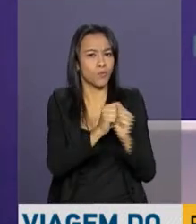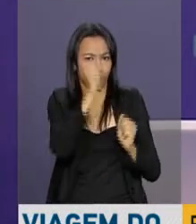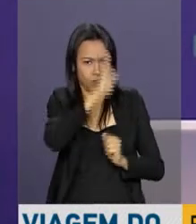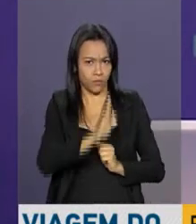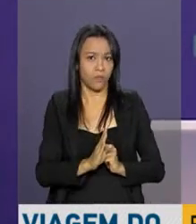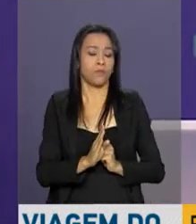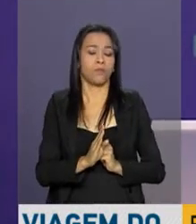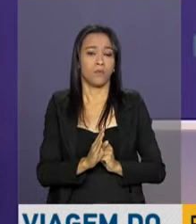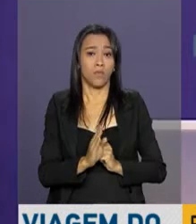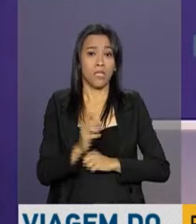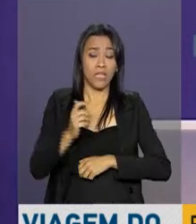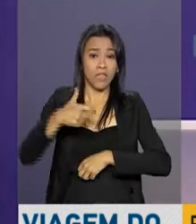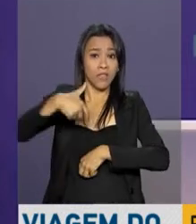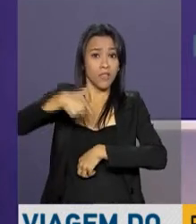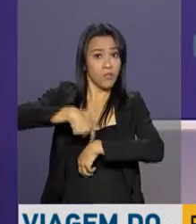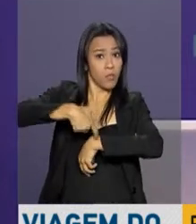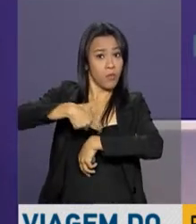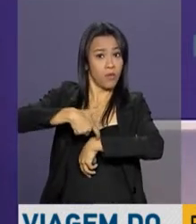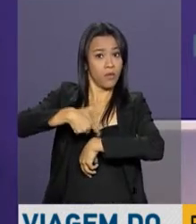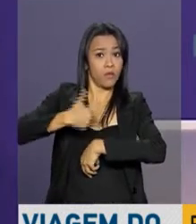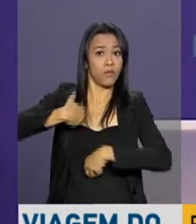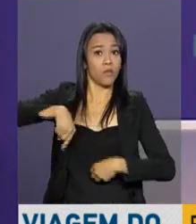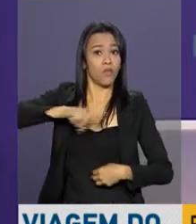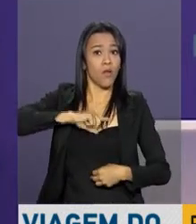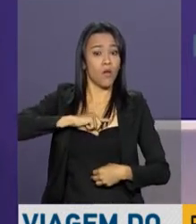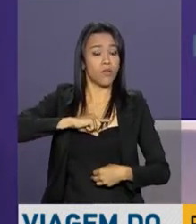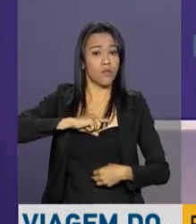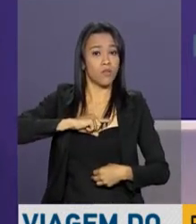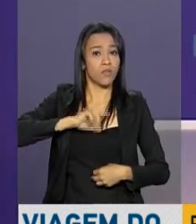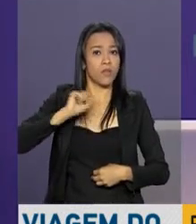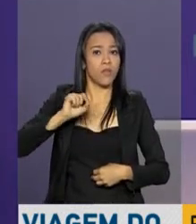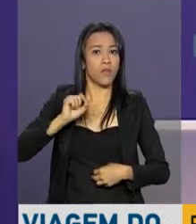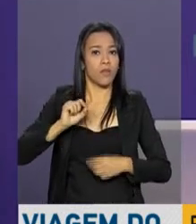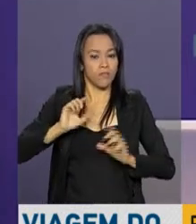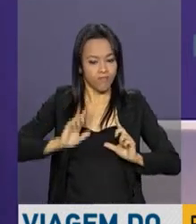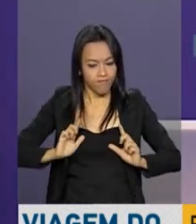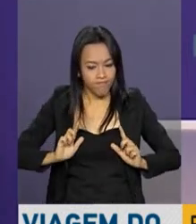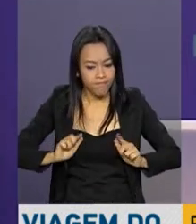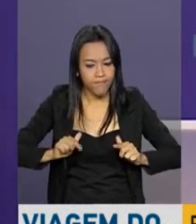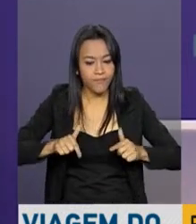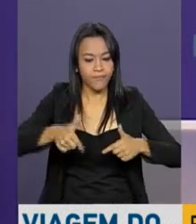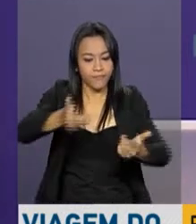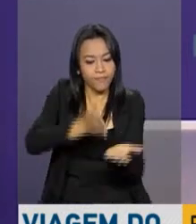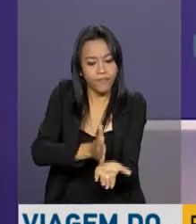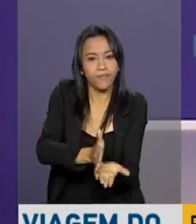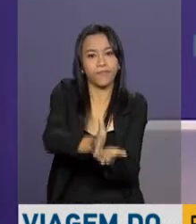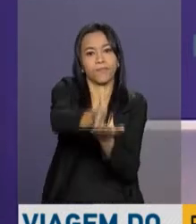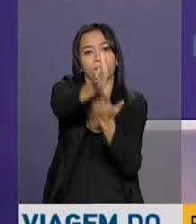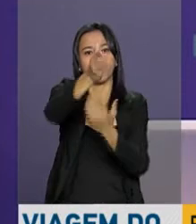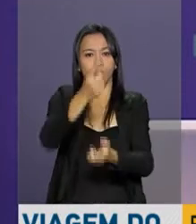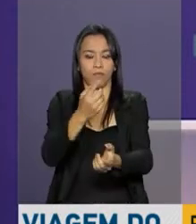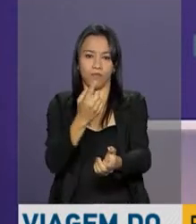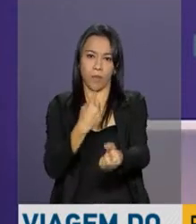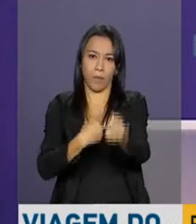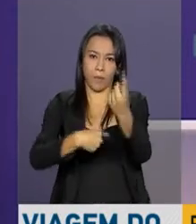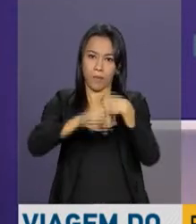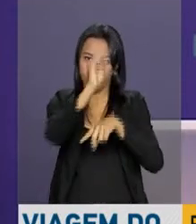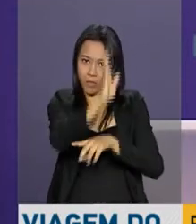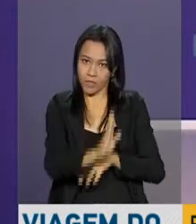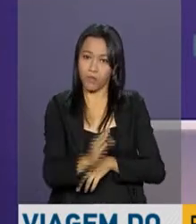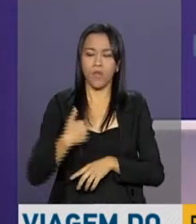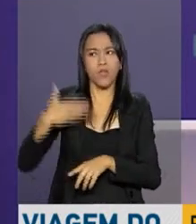neste momento em que voltamos para o trilho do desenvolvimento. Sei que os empresários